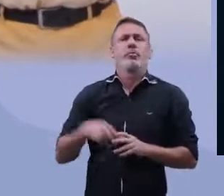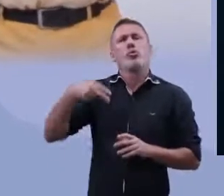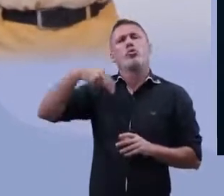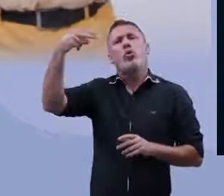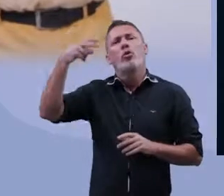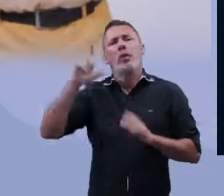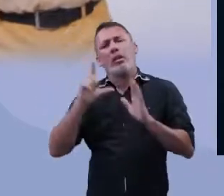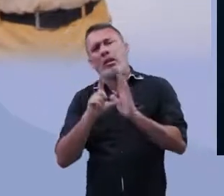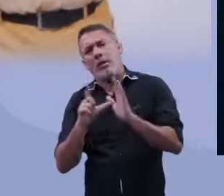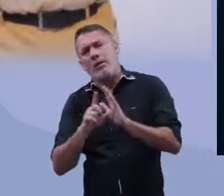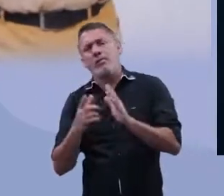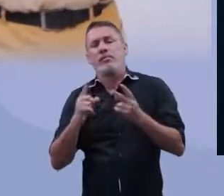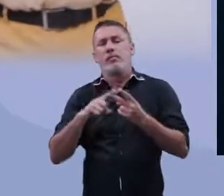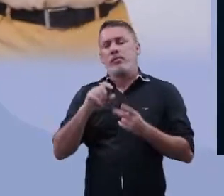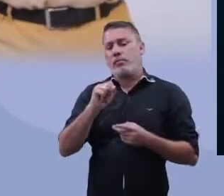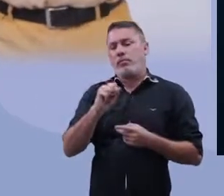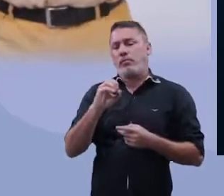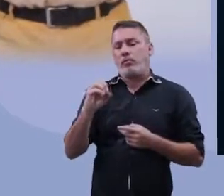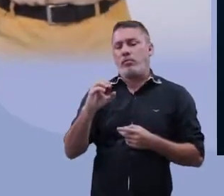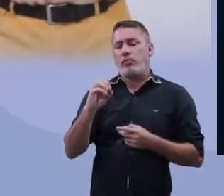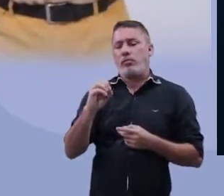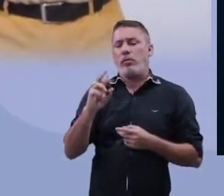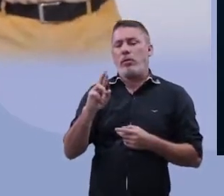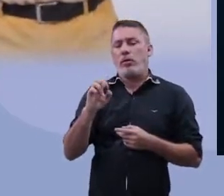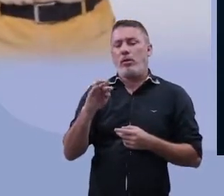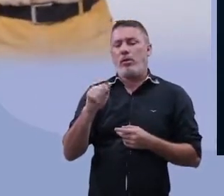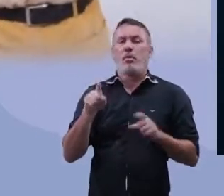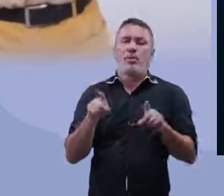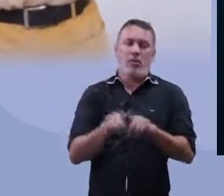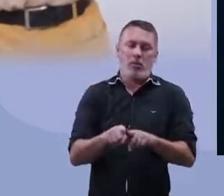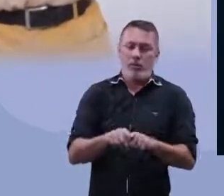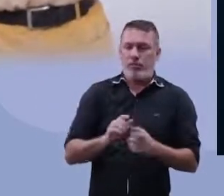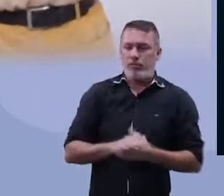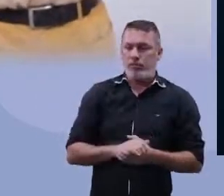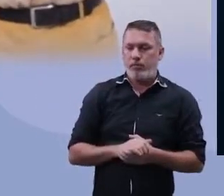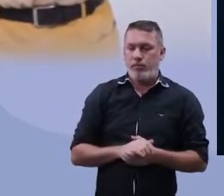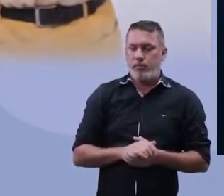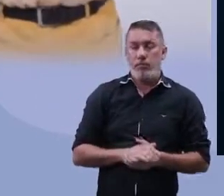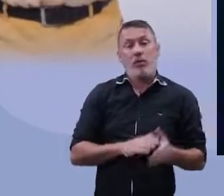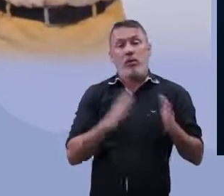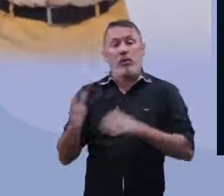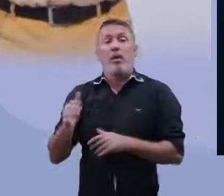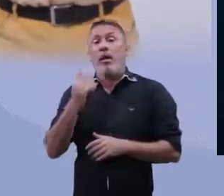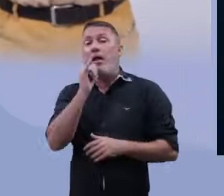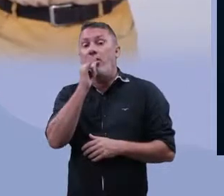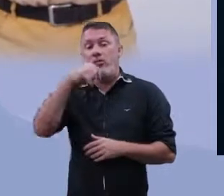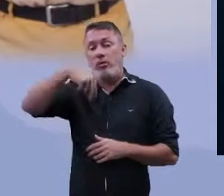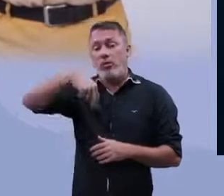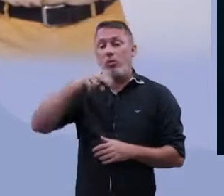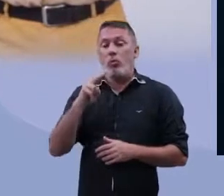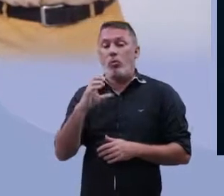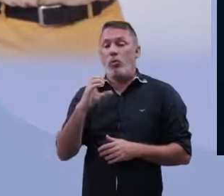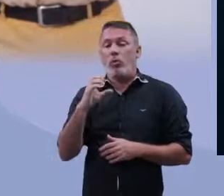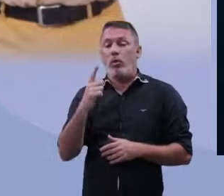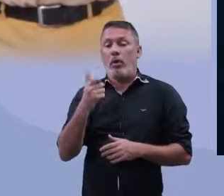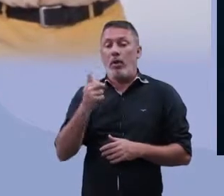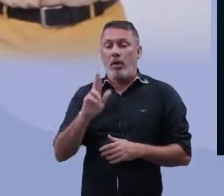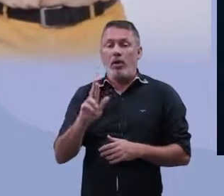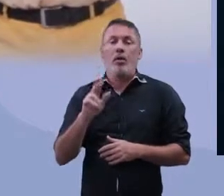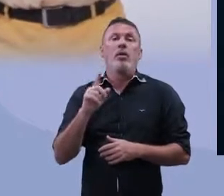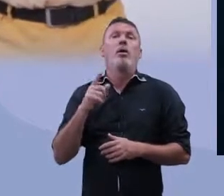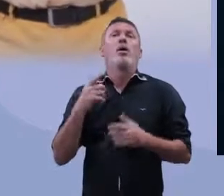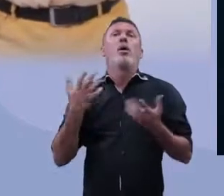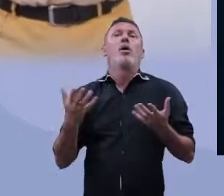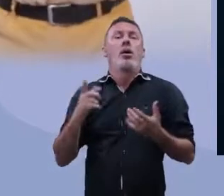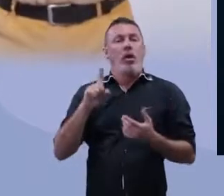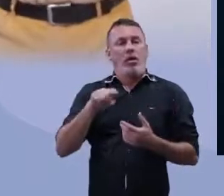norte, em Linhares e Sooretama também. Falando da energia nuclear, né, estamos falando ali, né, da nossa